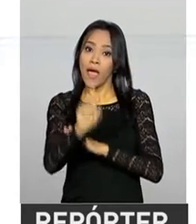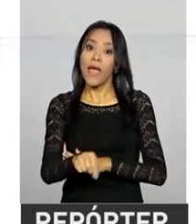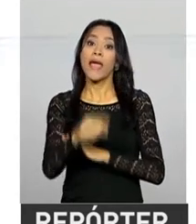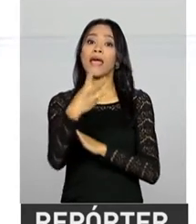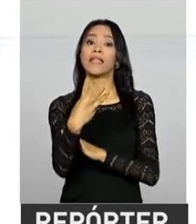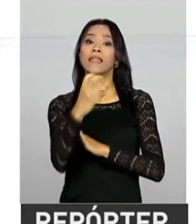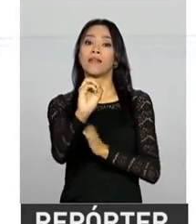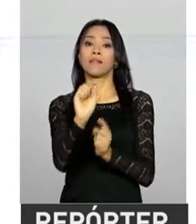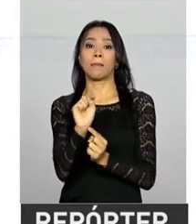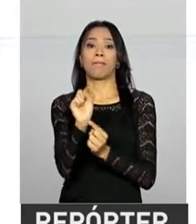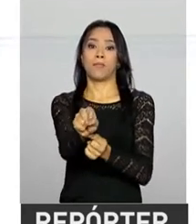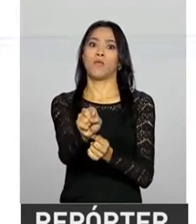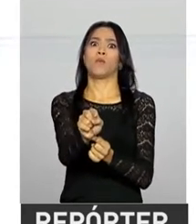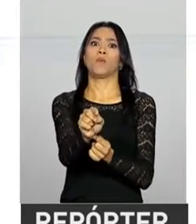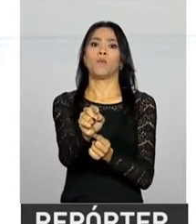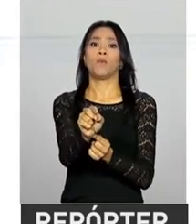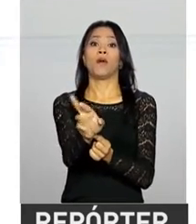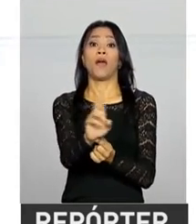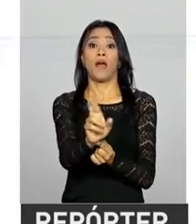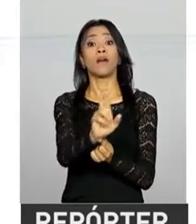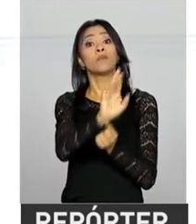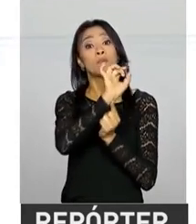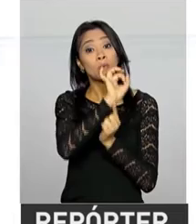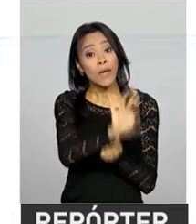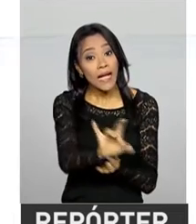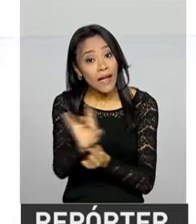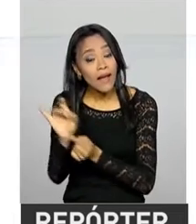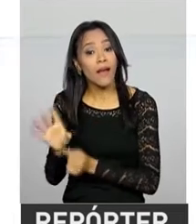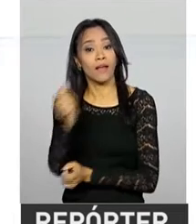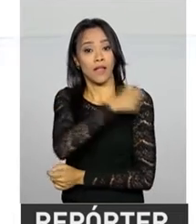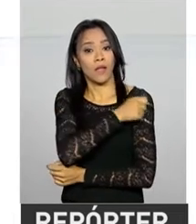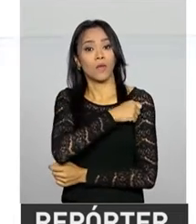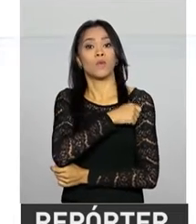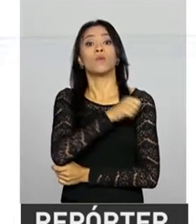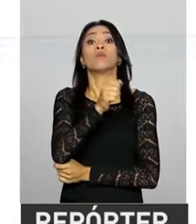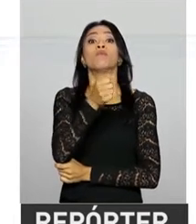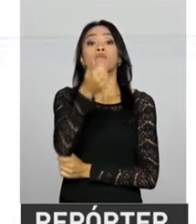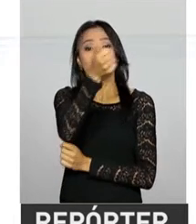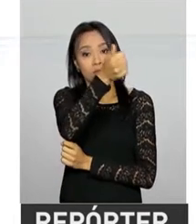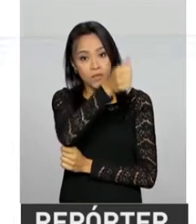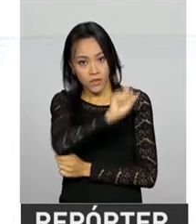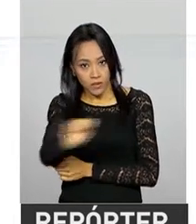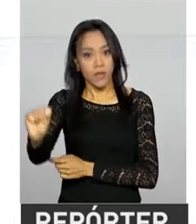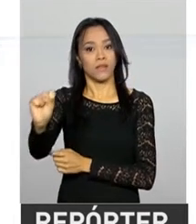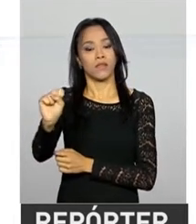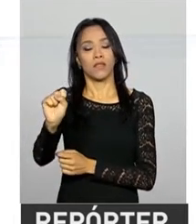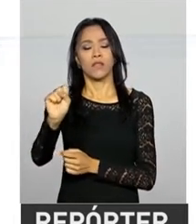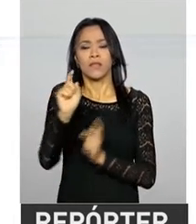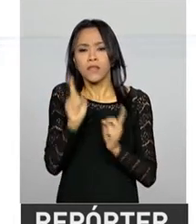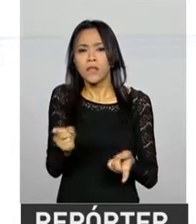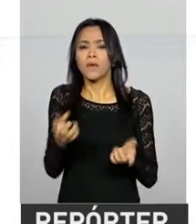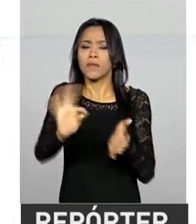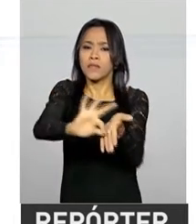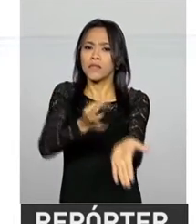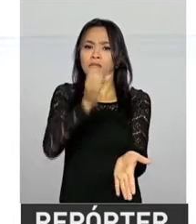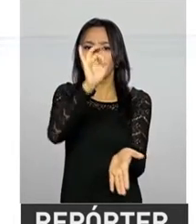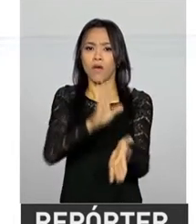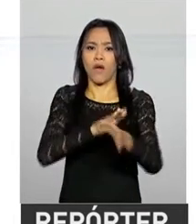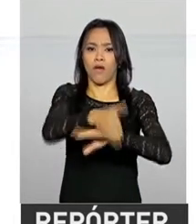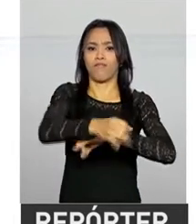30 mil reais por estudante por semestre as inscrições elas podem ser feitas exclusivamente pela internet